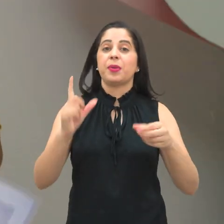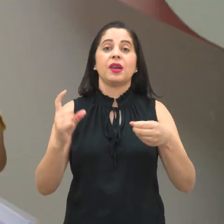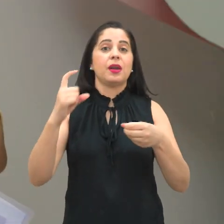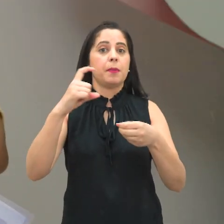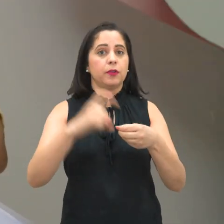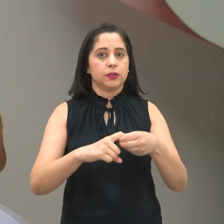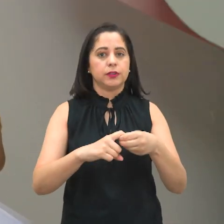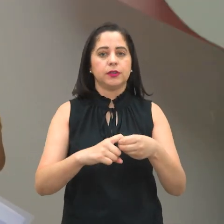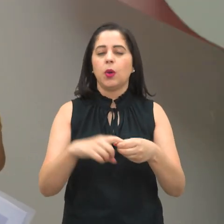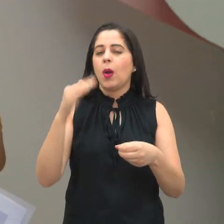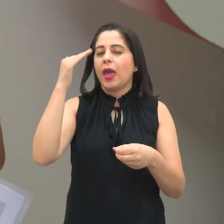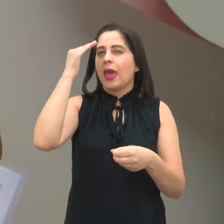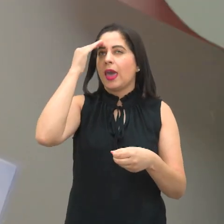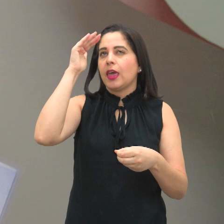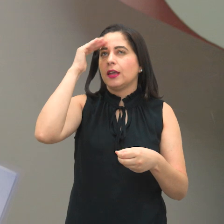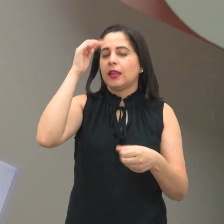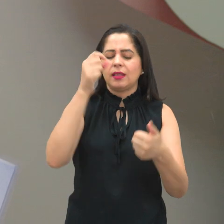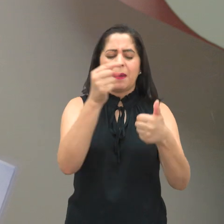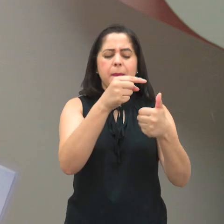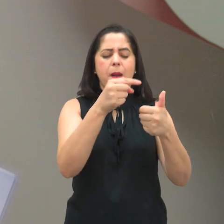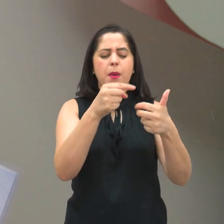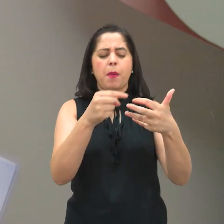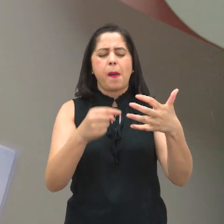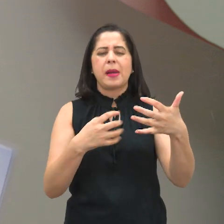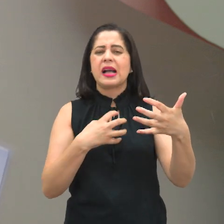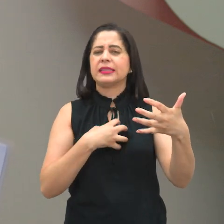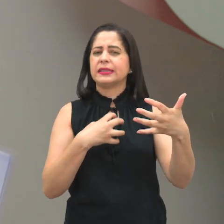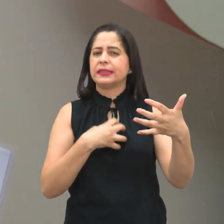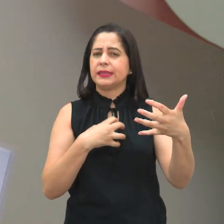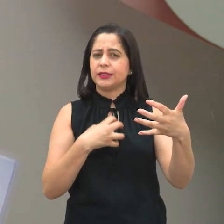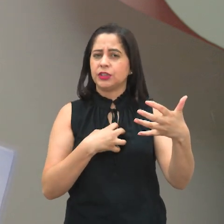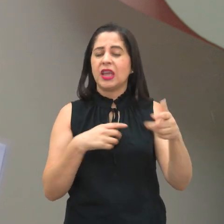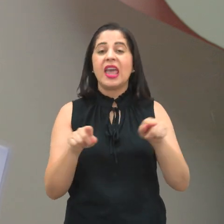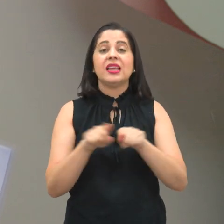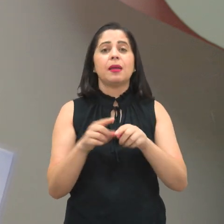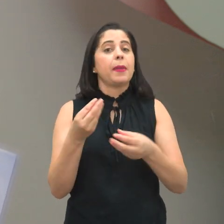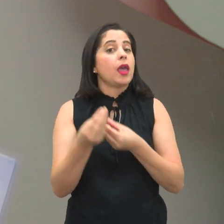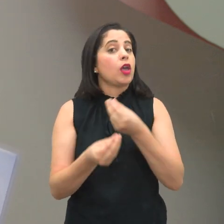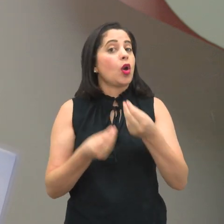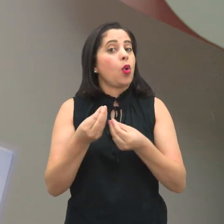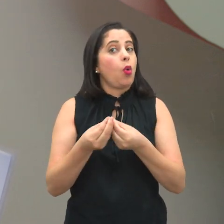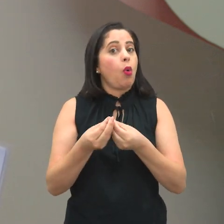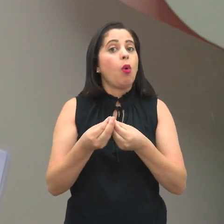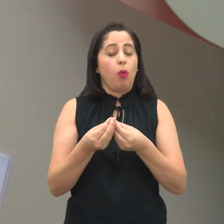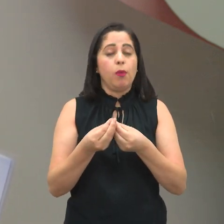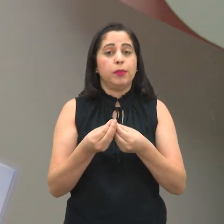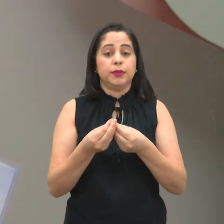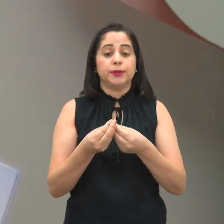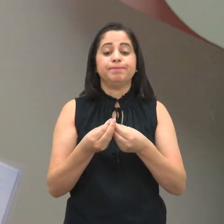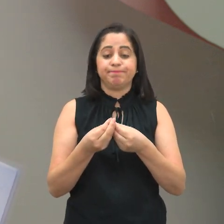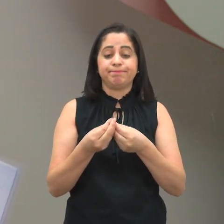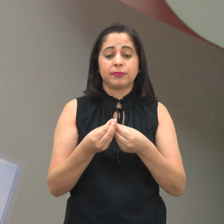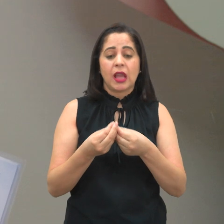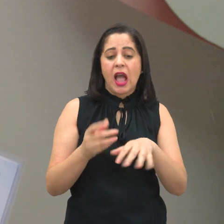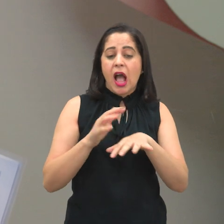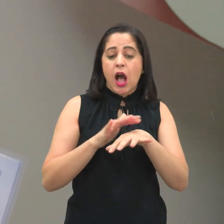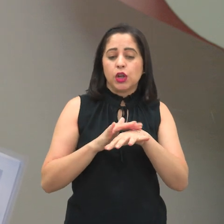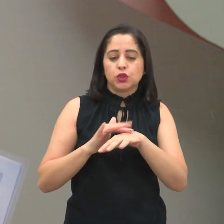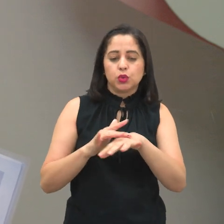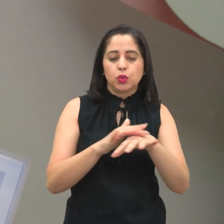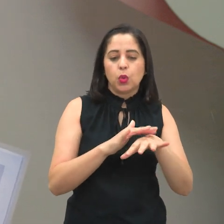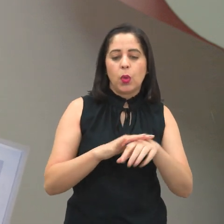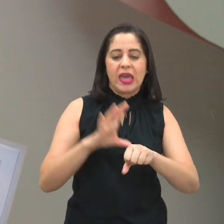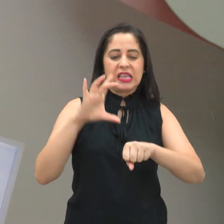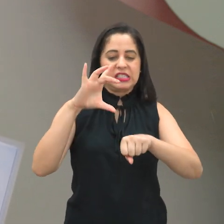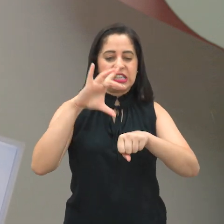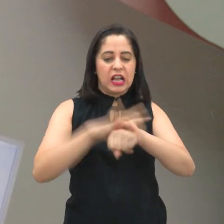Estamos de volta para entender os principais sintomas e, principalmente, como evitar infecções sexualmente